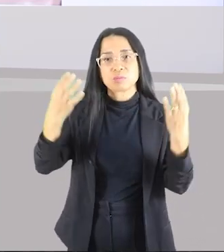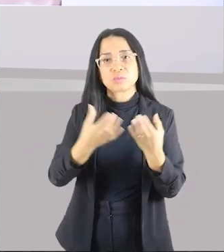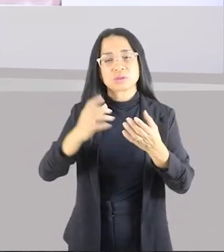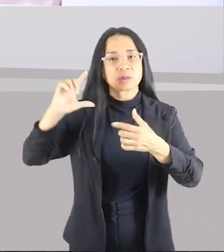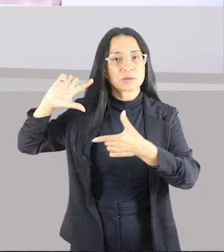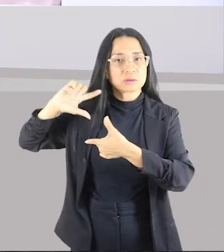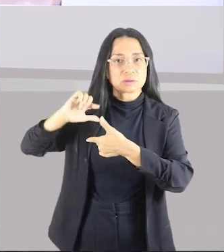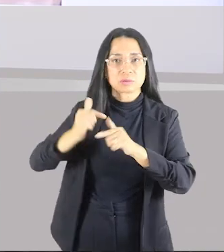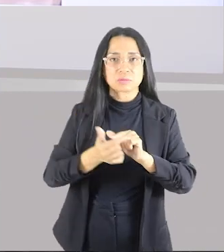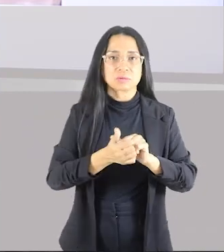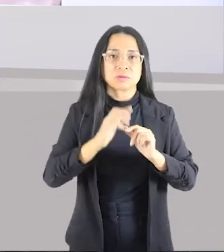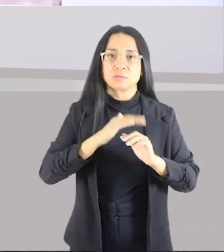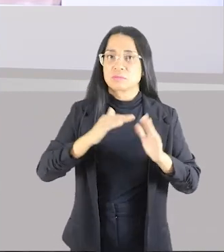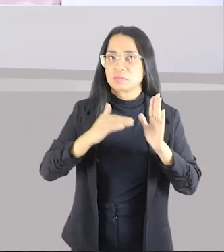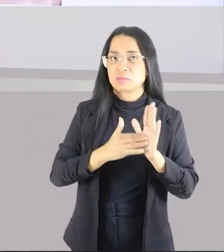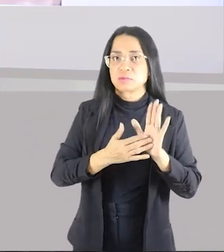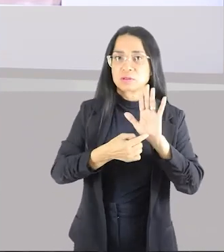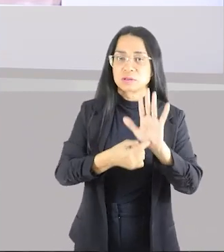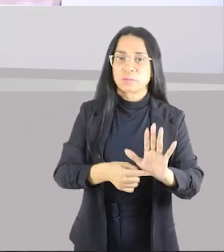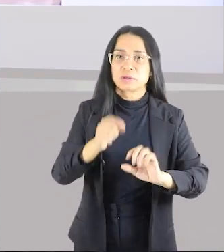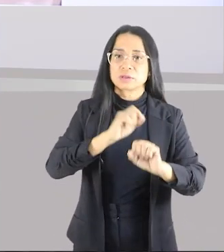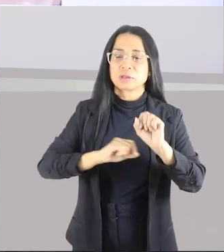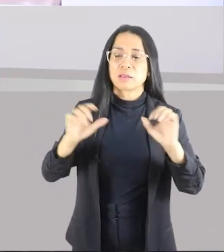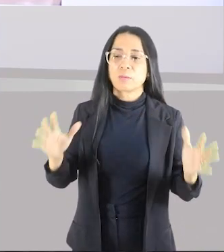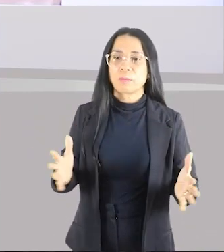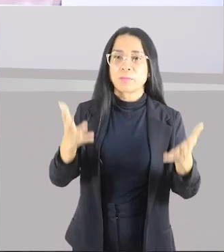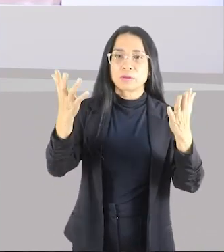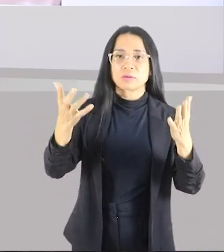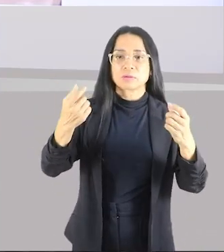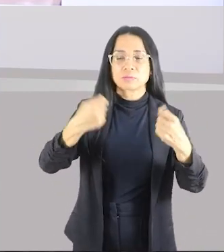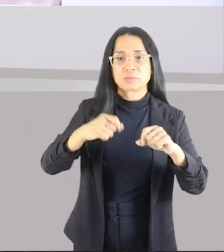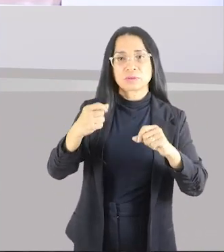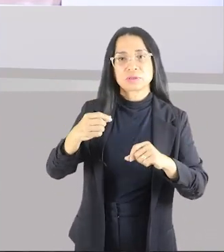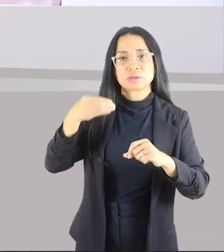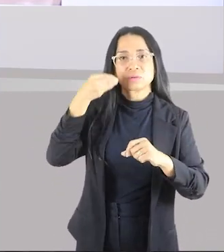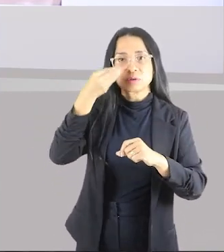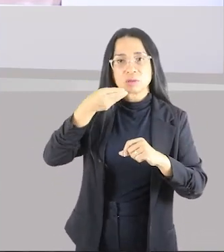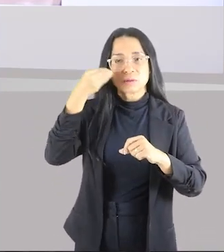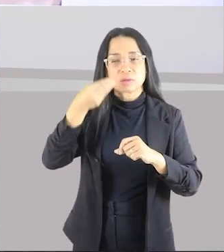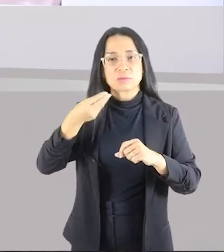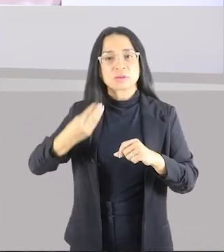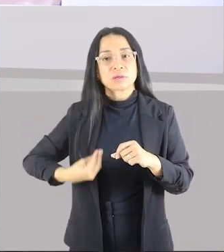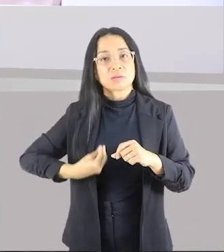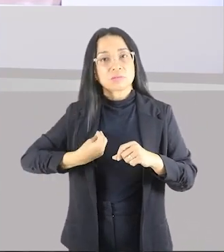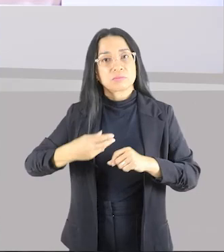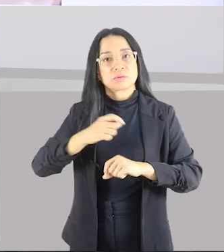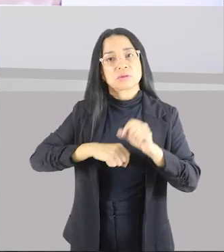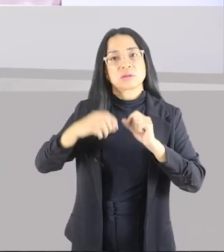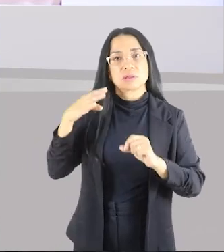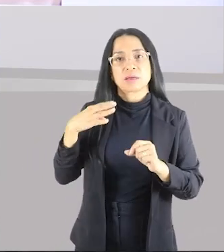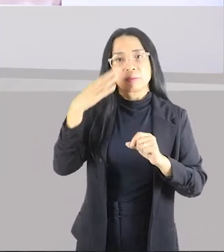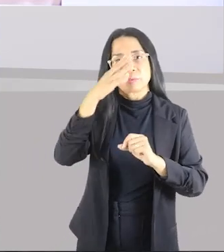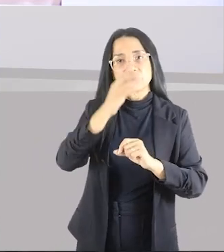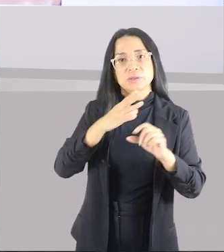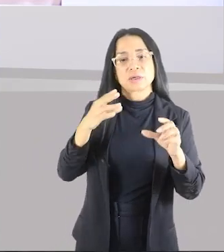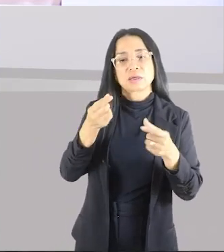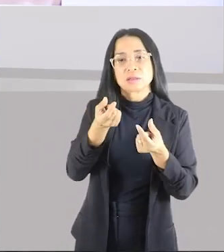elas apresentam manifestações que devem ser vivenciadas, experienciadas e principalmente